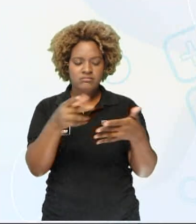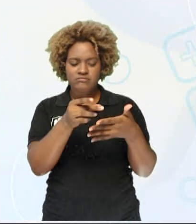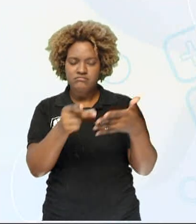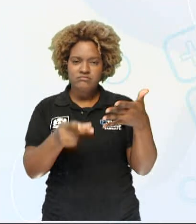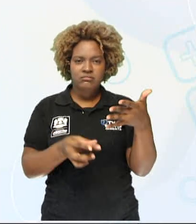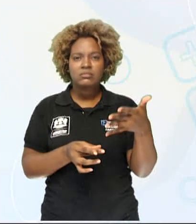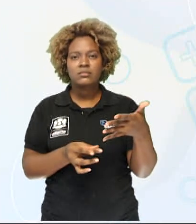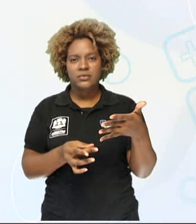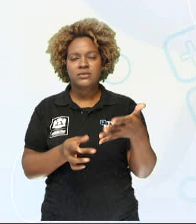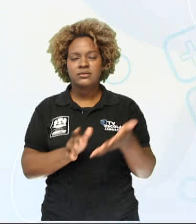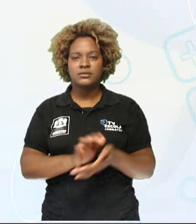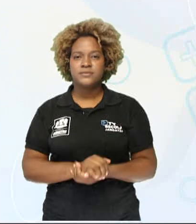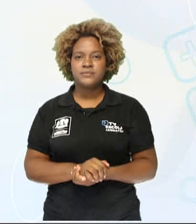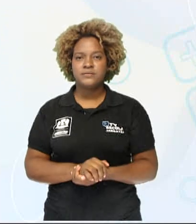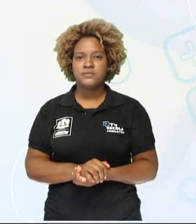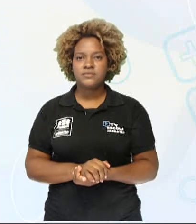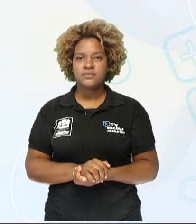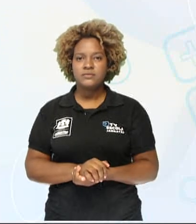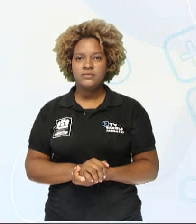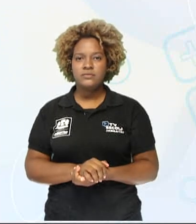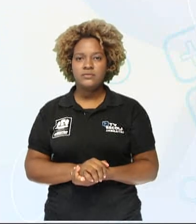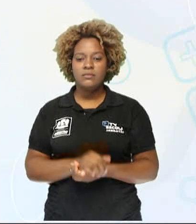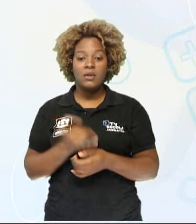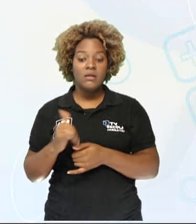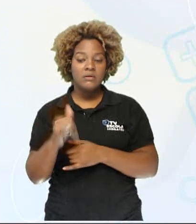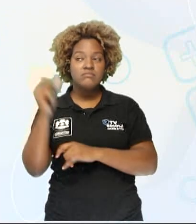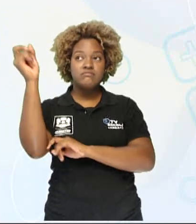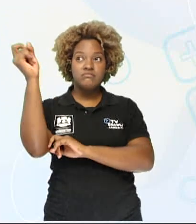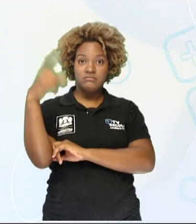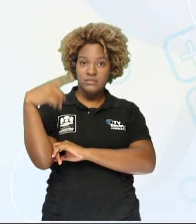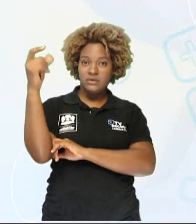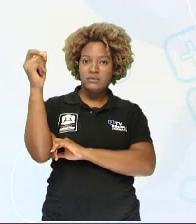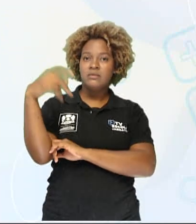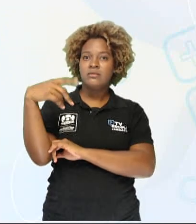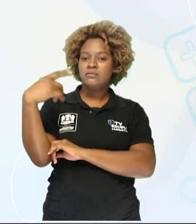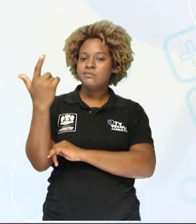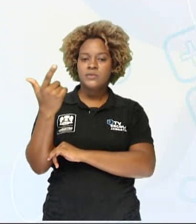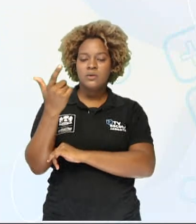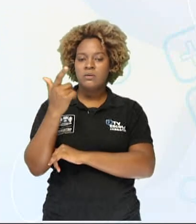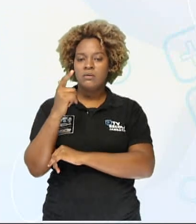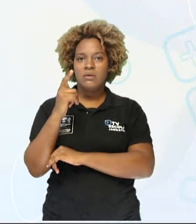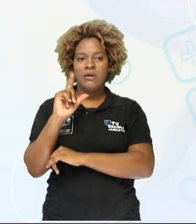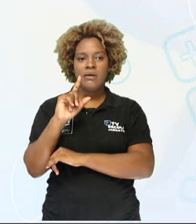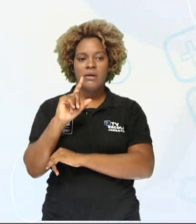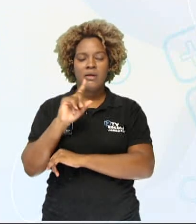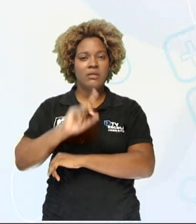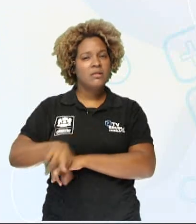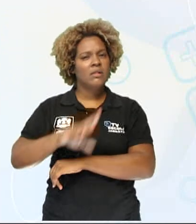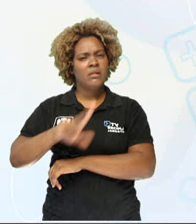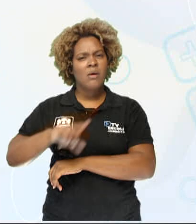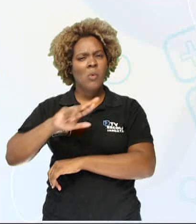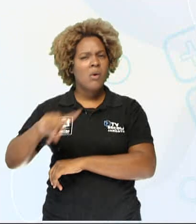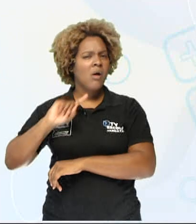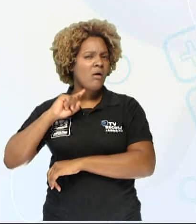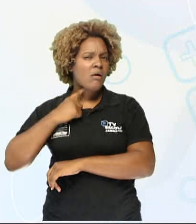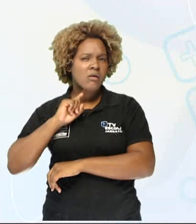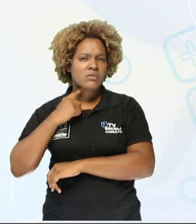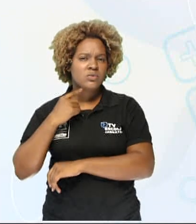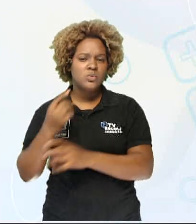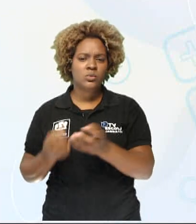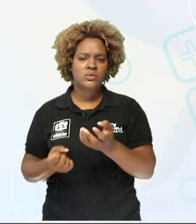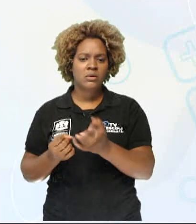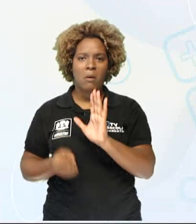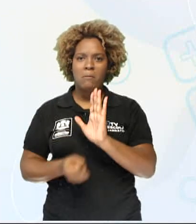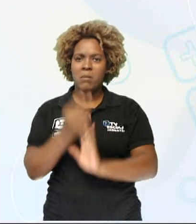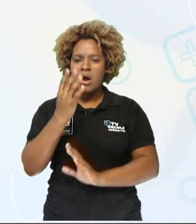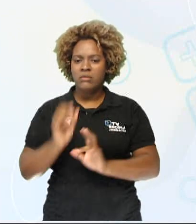limpa. A energia solar não é poluente, tá? Não produz gases,